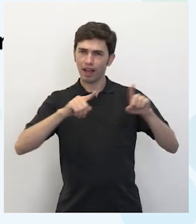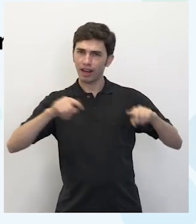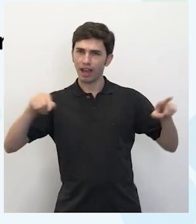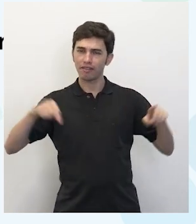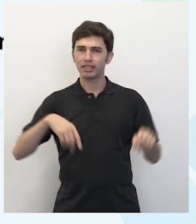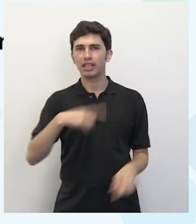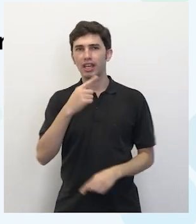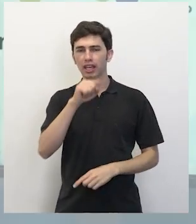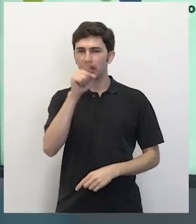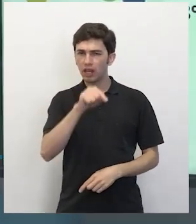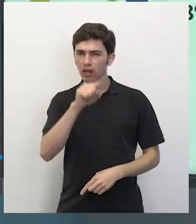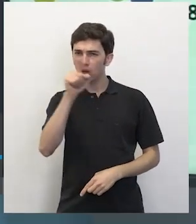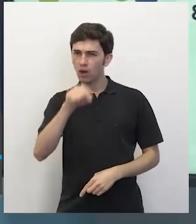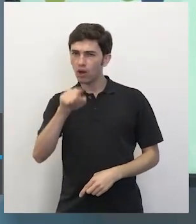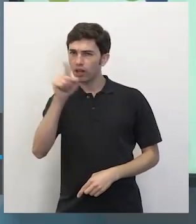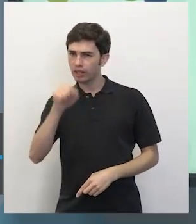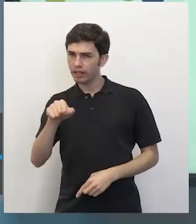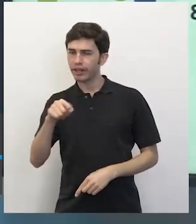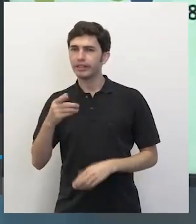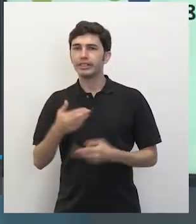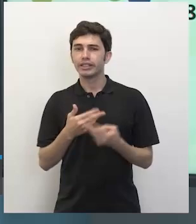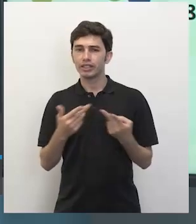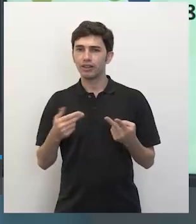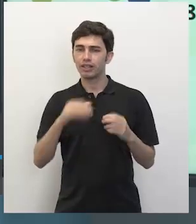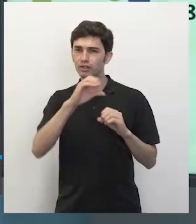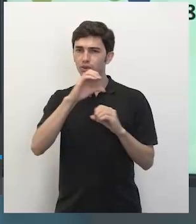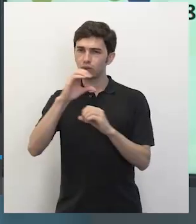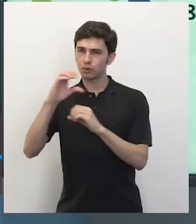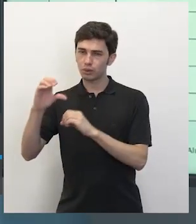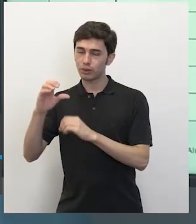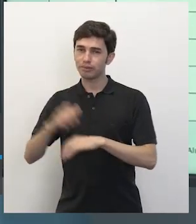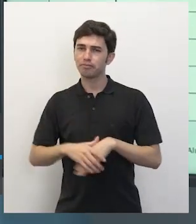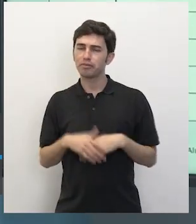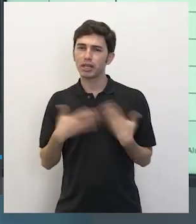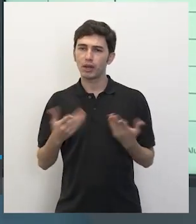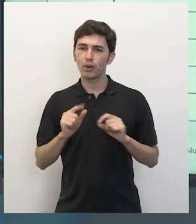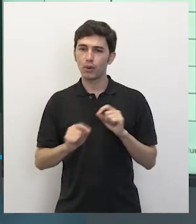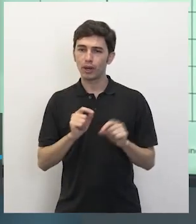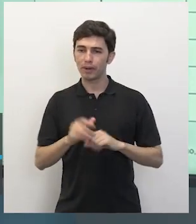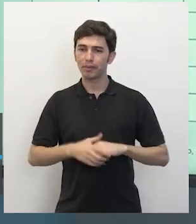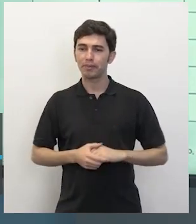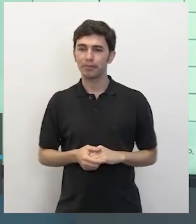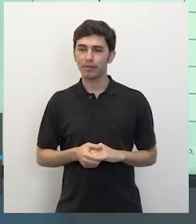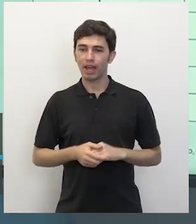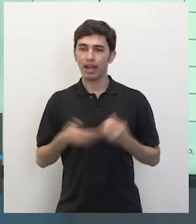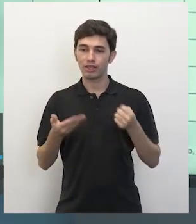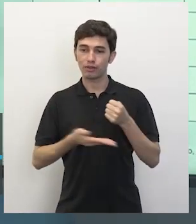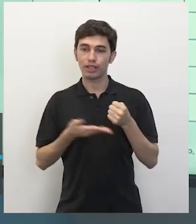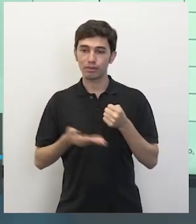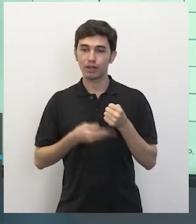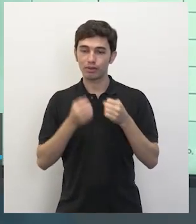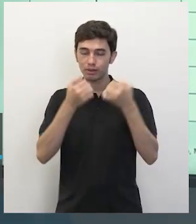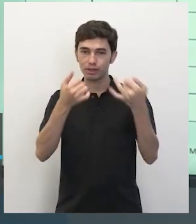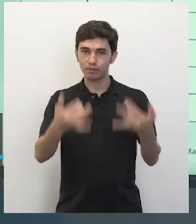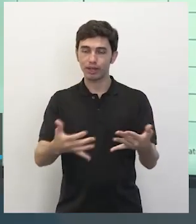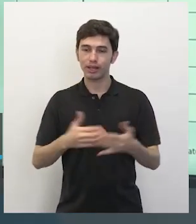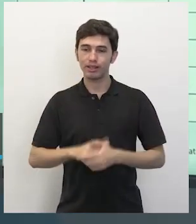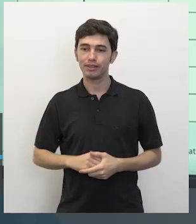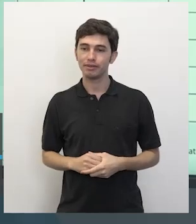vai falar um pouquinho sobre isso, mas vamos dar as ideias, vamos dar os fundamentos para vocês, tá ok? Lá no final a